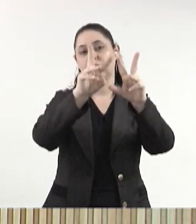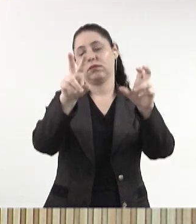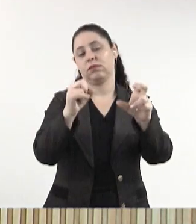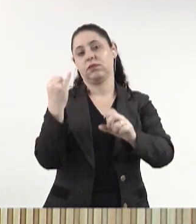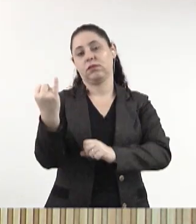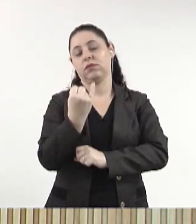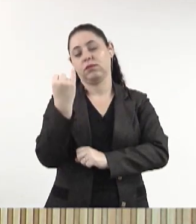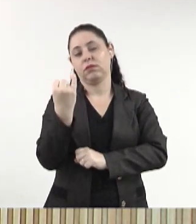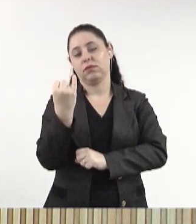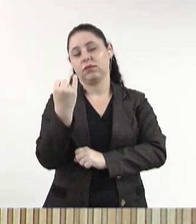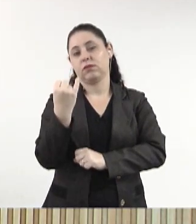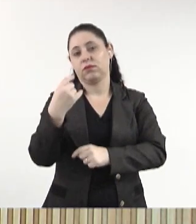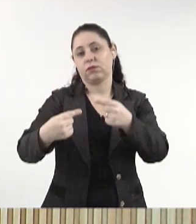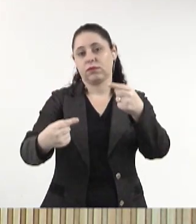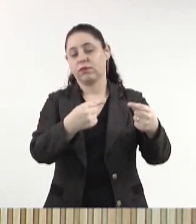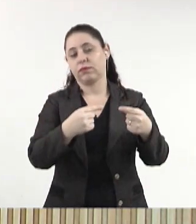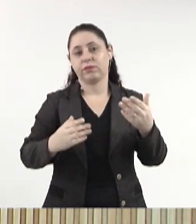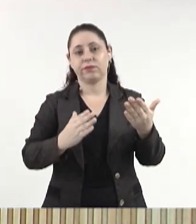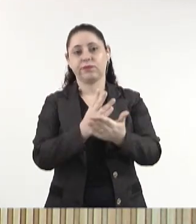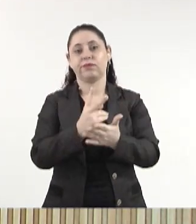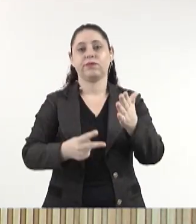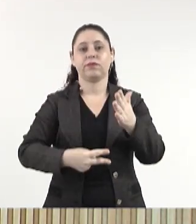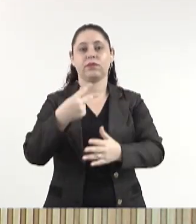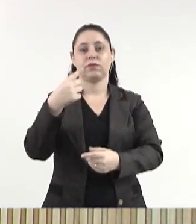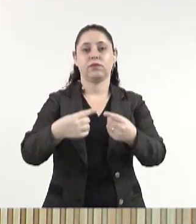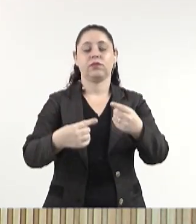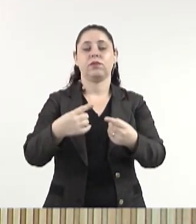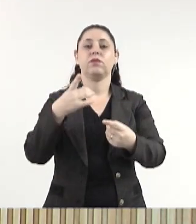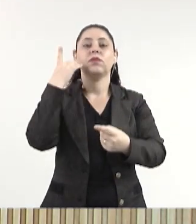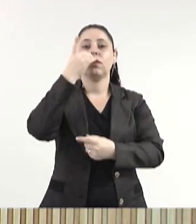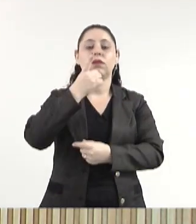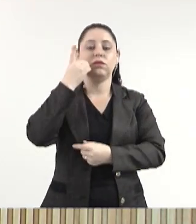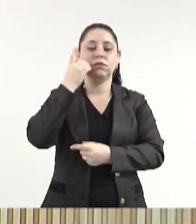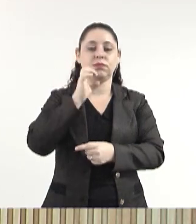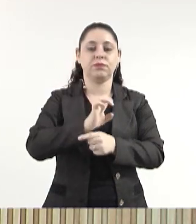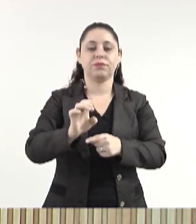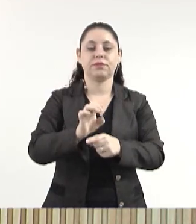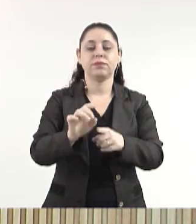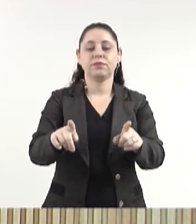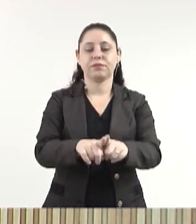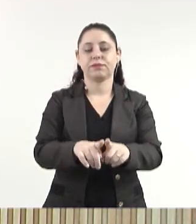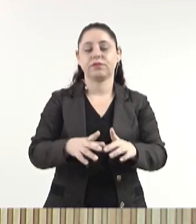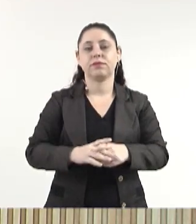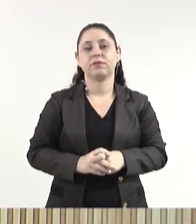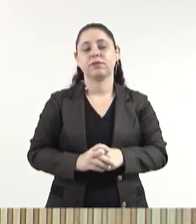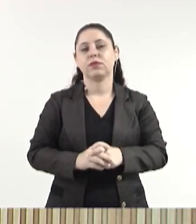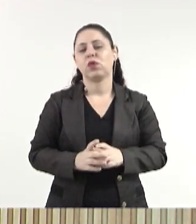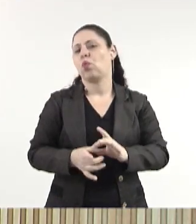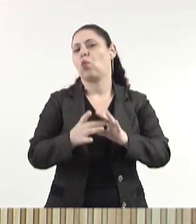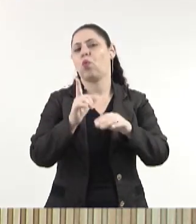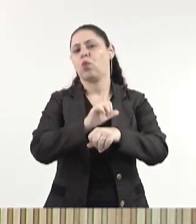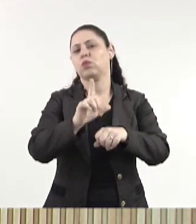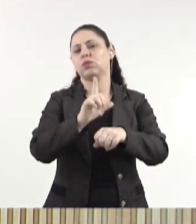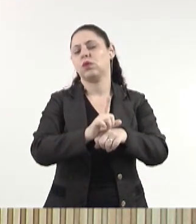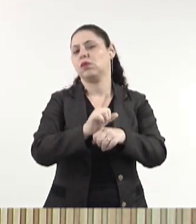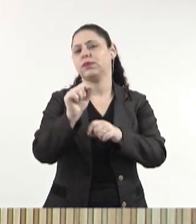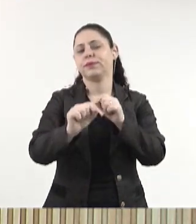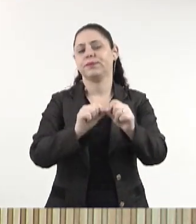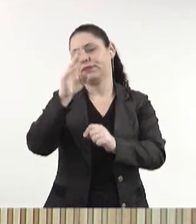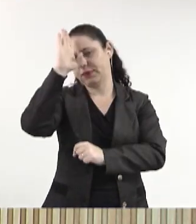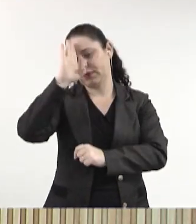discutida, votada e aprovada em sua segunda discussão pelos deputados estaduais e que autoriza a Junta Comercial a